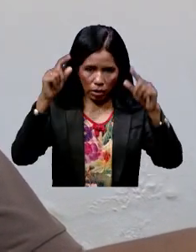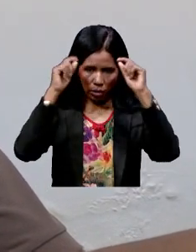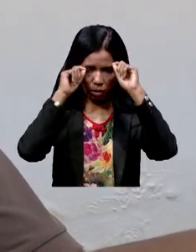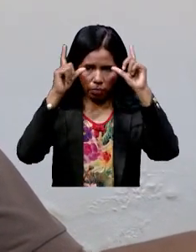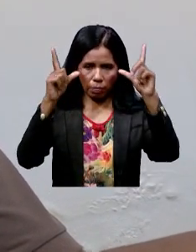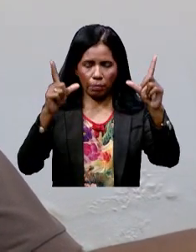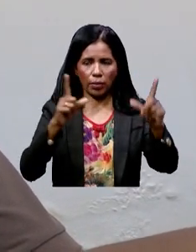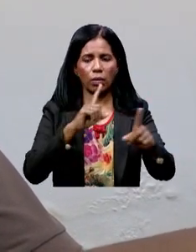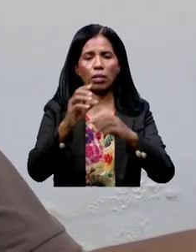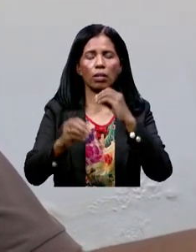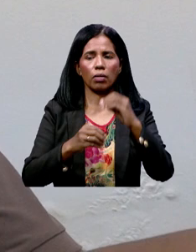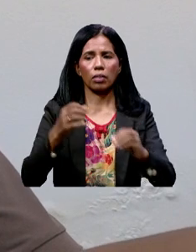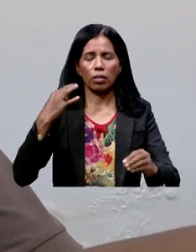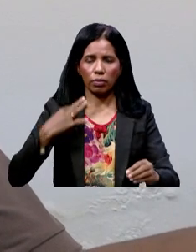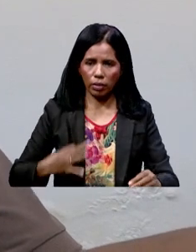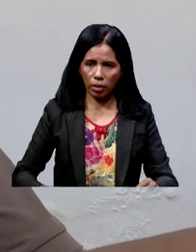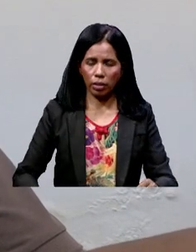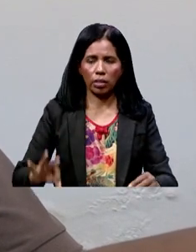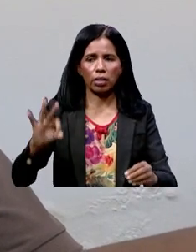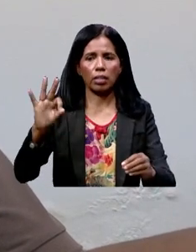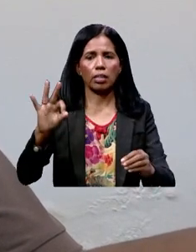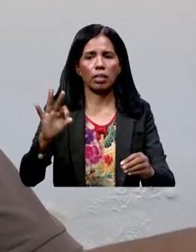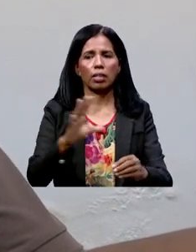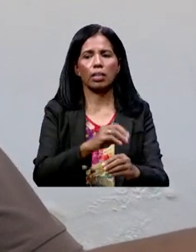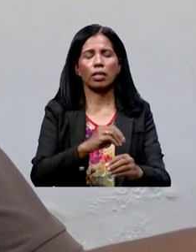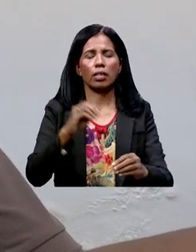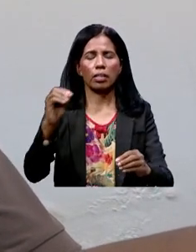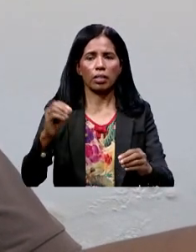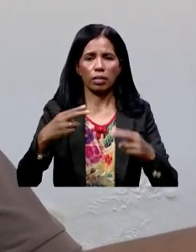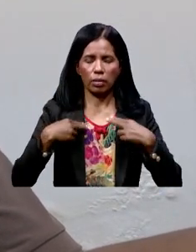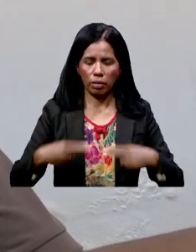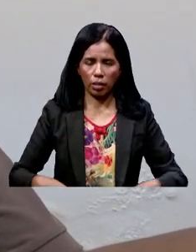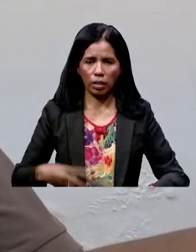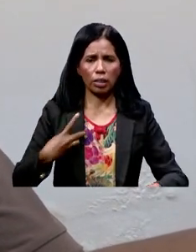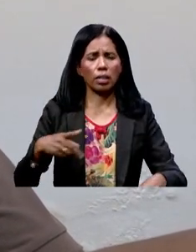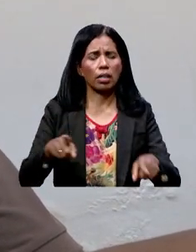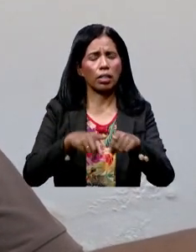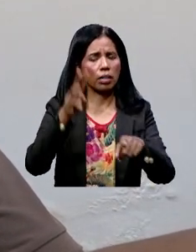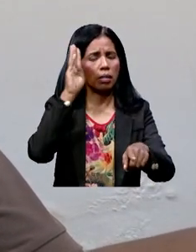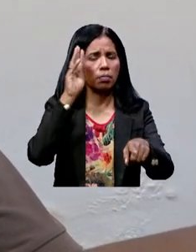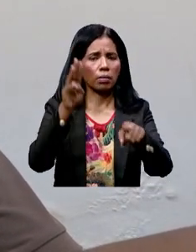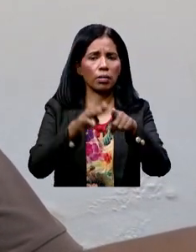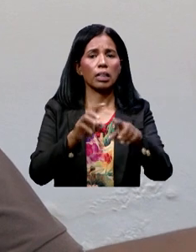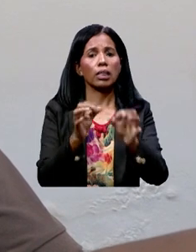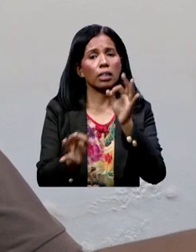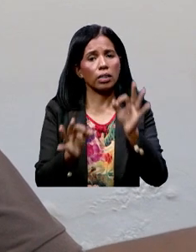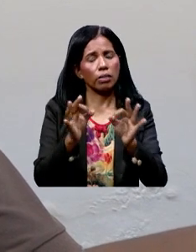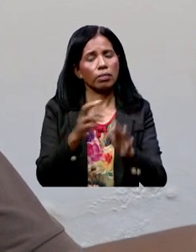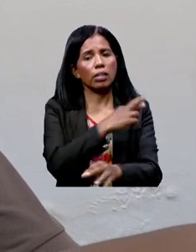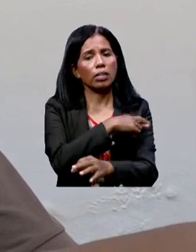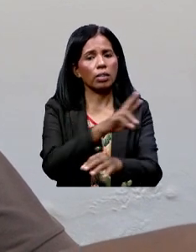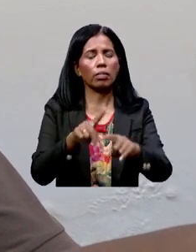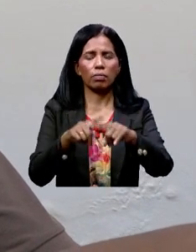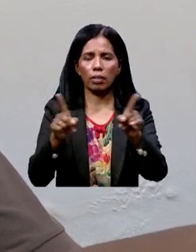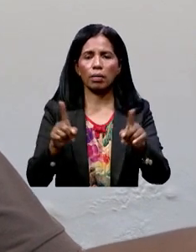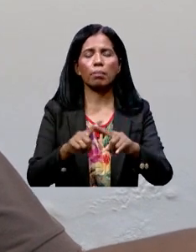Francisco kualia kona ba fraterli tuti fraternidade humana ita mesak mawalin maski religion we oing mebe ita